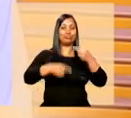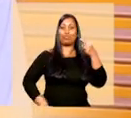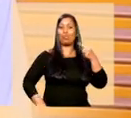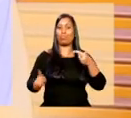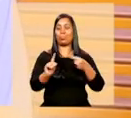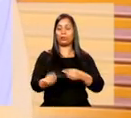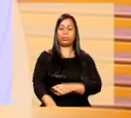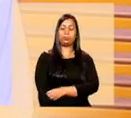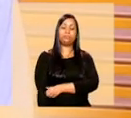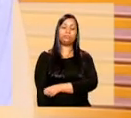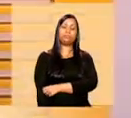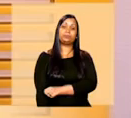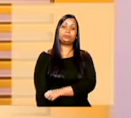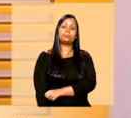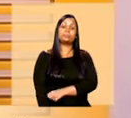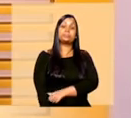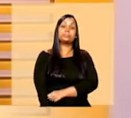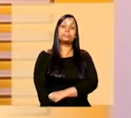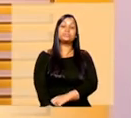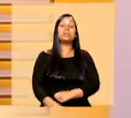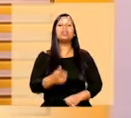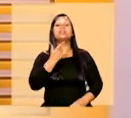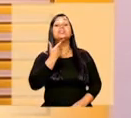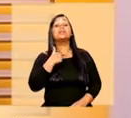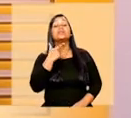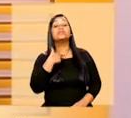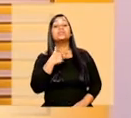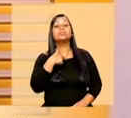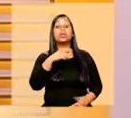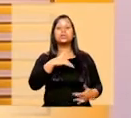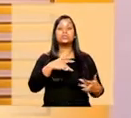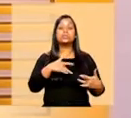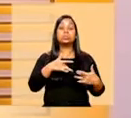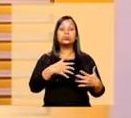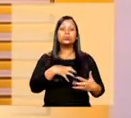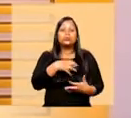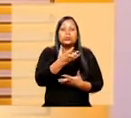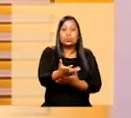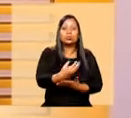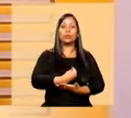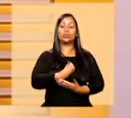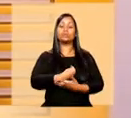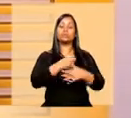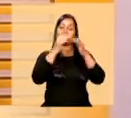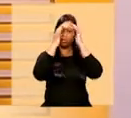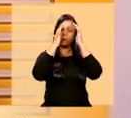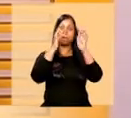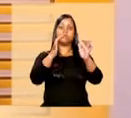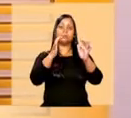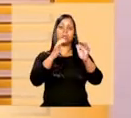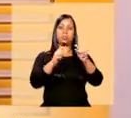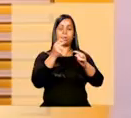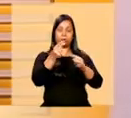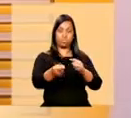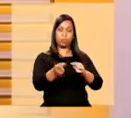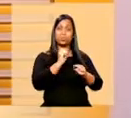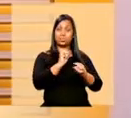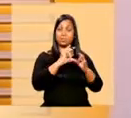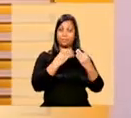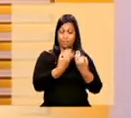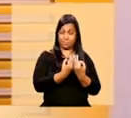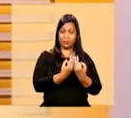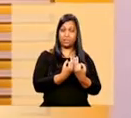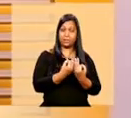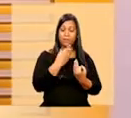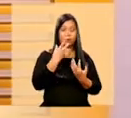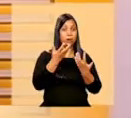saúde. Ô Regiane, e essa vontade do doador em vida, ela é respeitada depois? Se